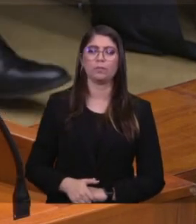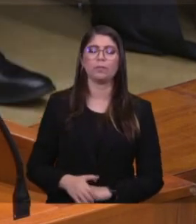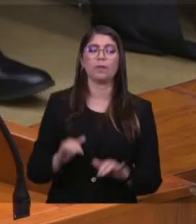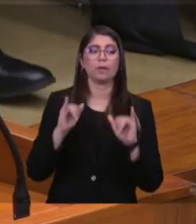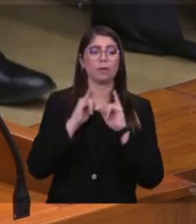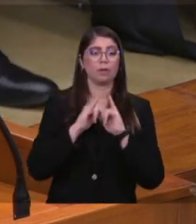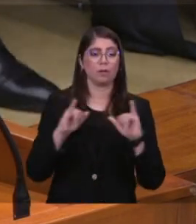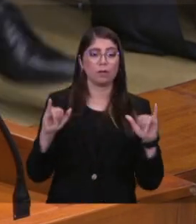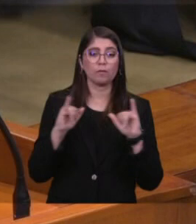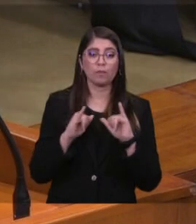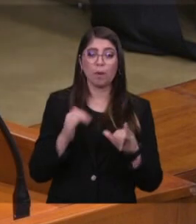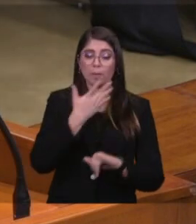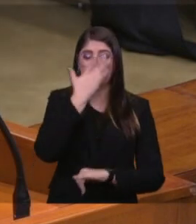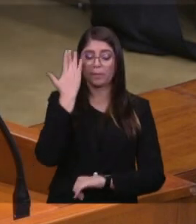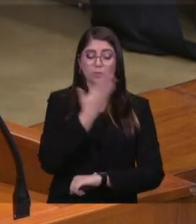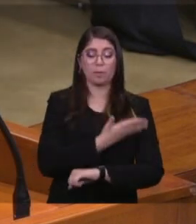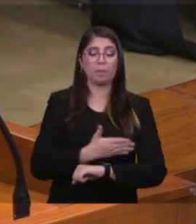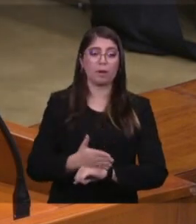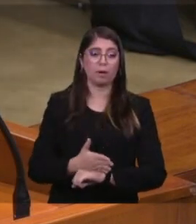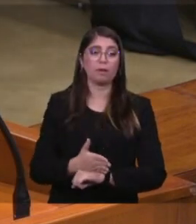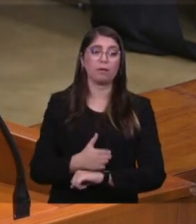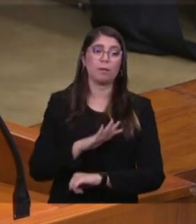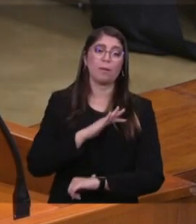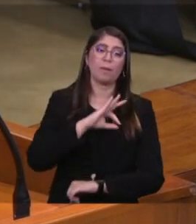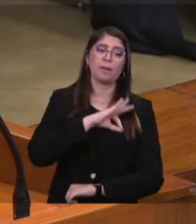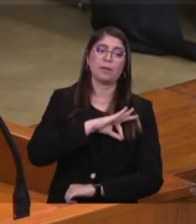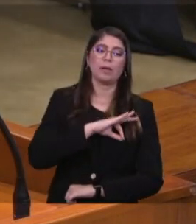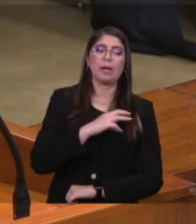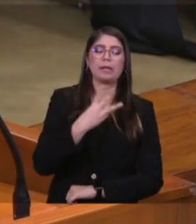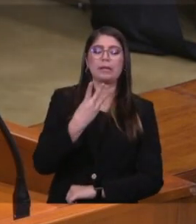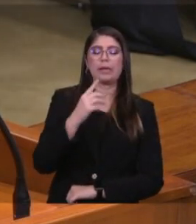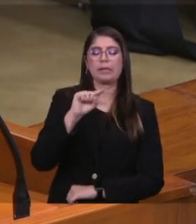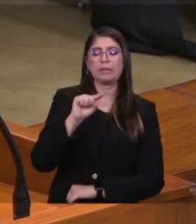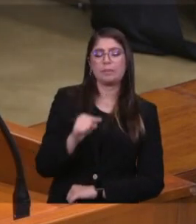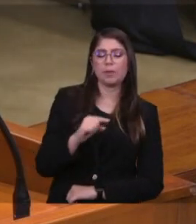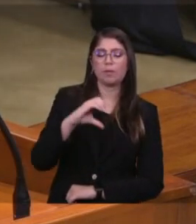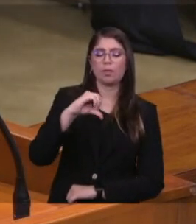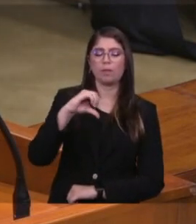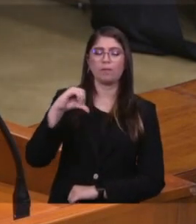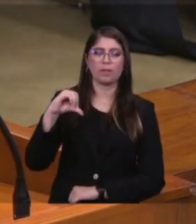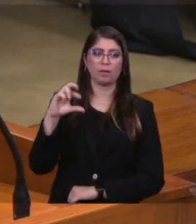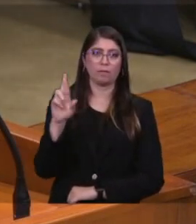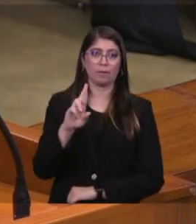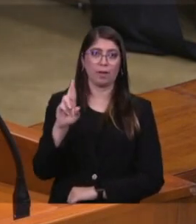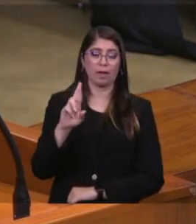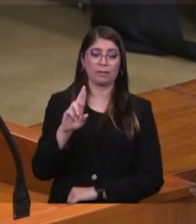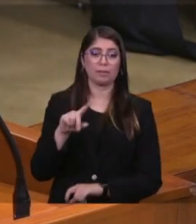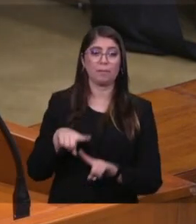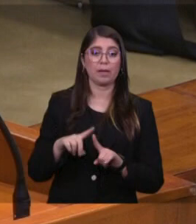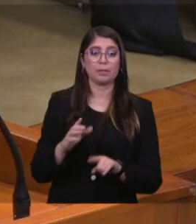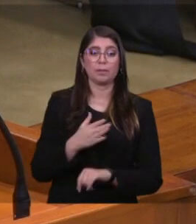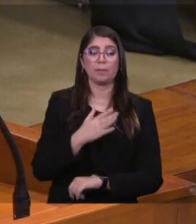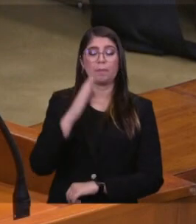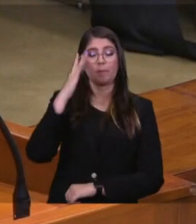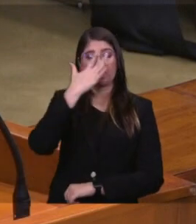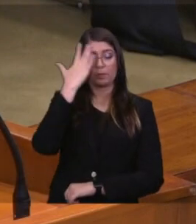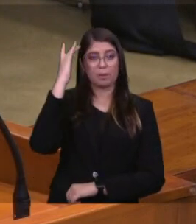informa que as pessoas brancas ganham, em média, R$ 3.099, enquanto as pessoas